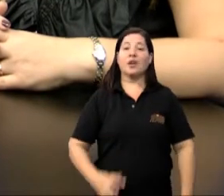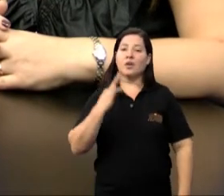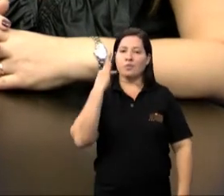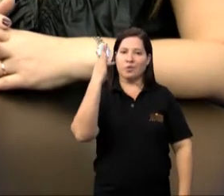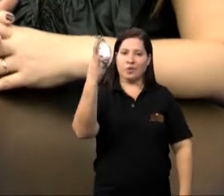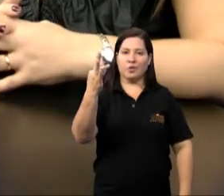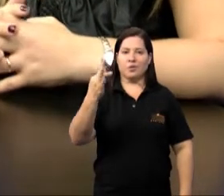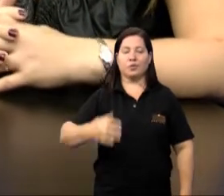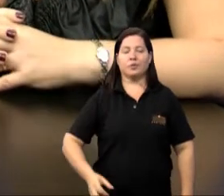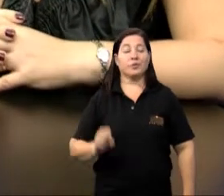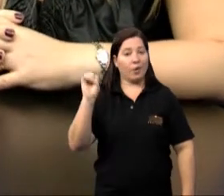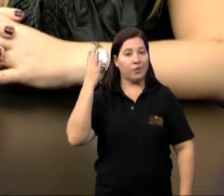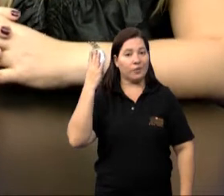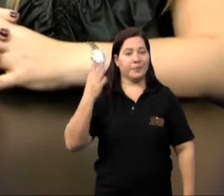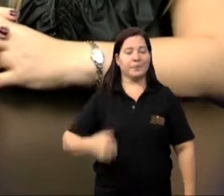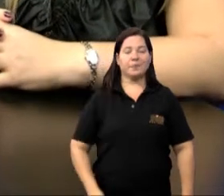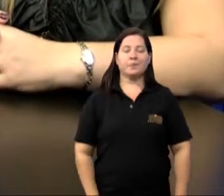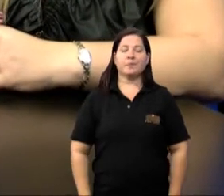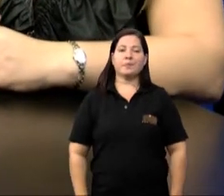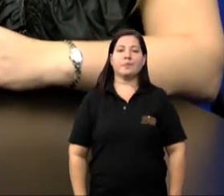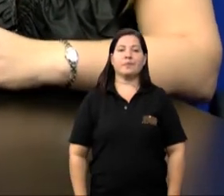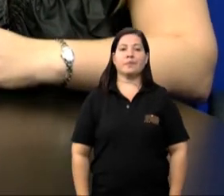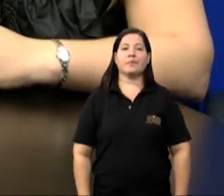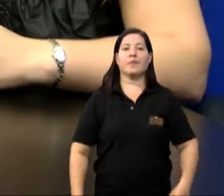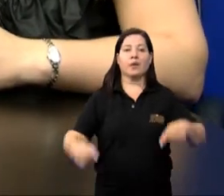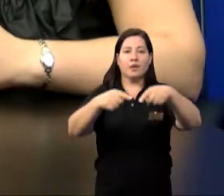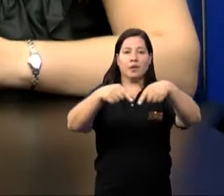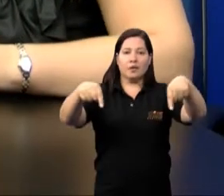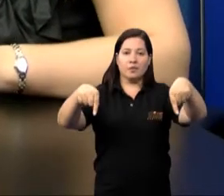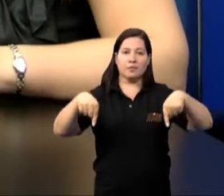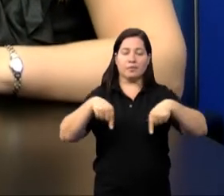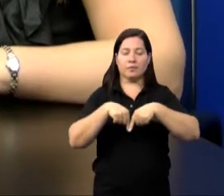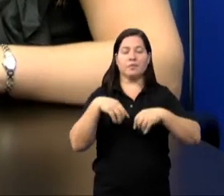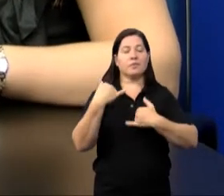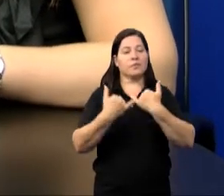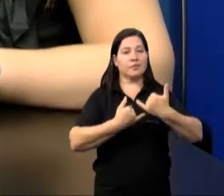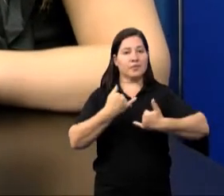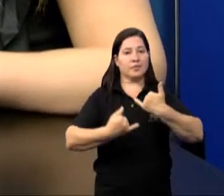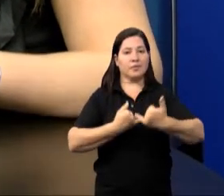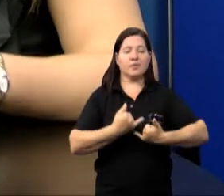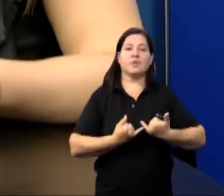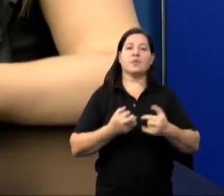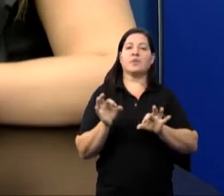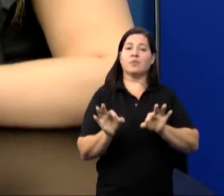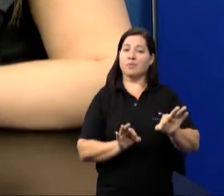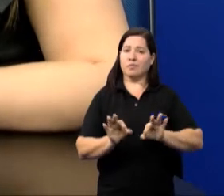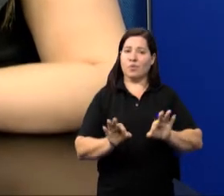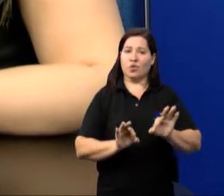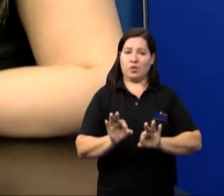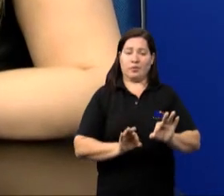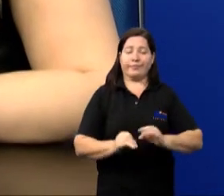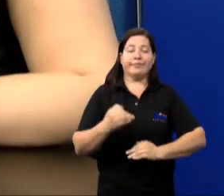aplicação. Então, a brinquedoteca ela é um projeto, né, que está em fase de